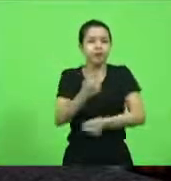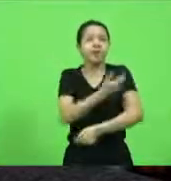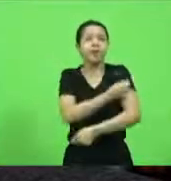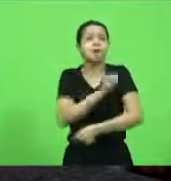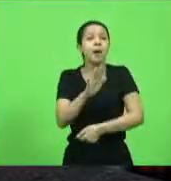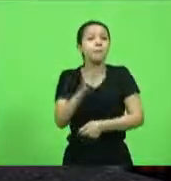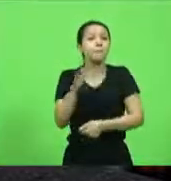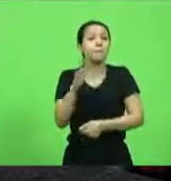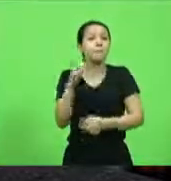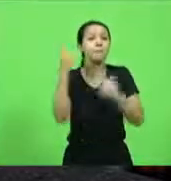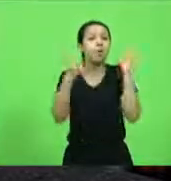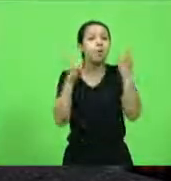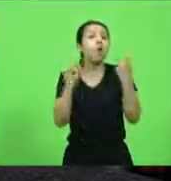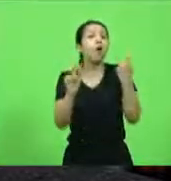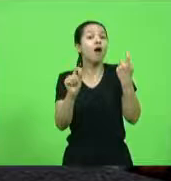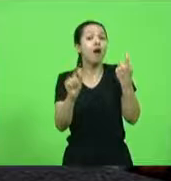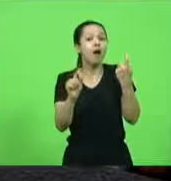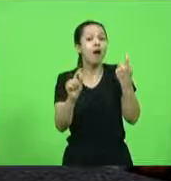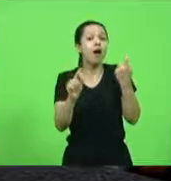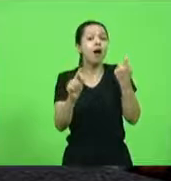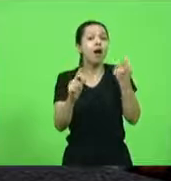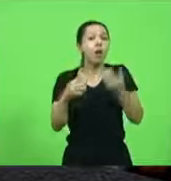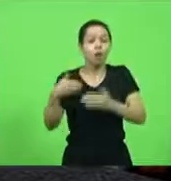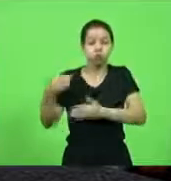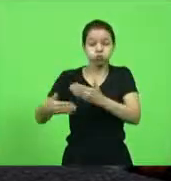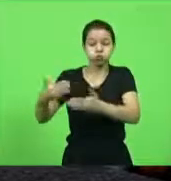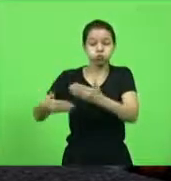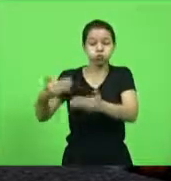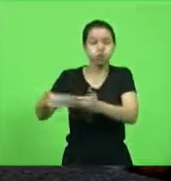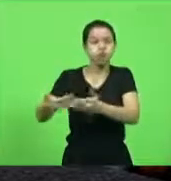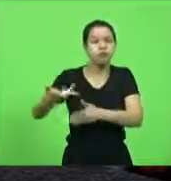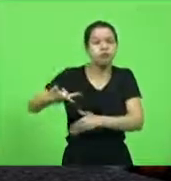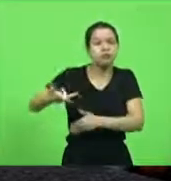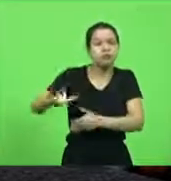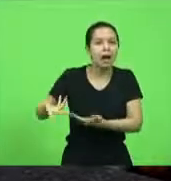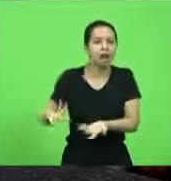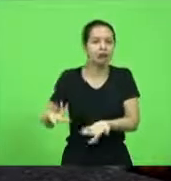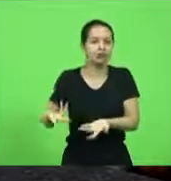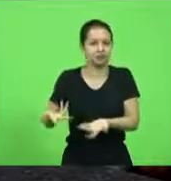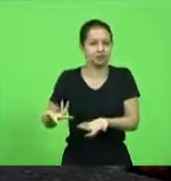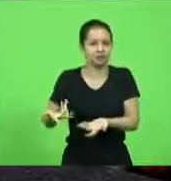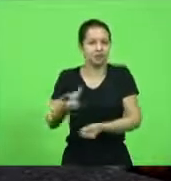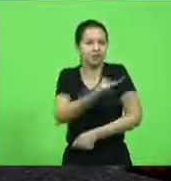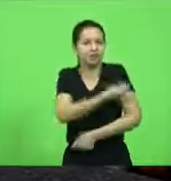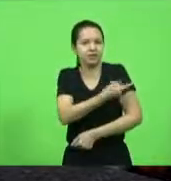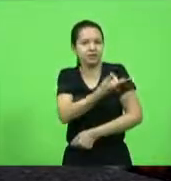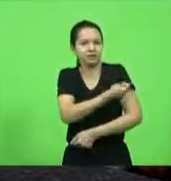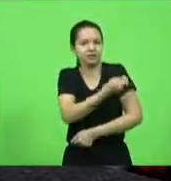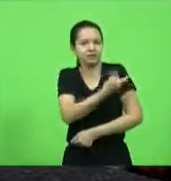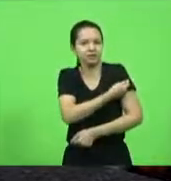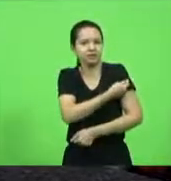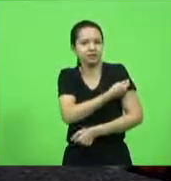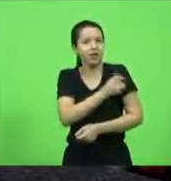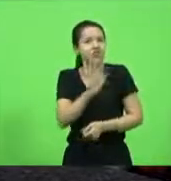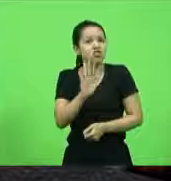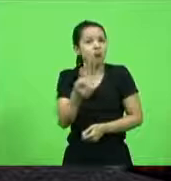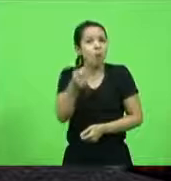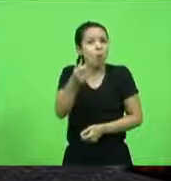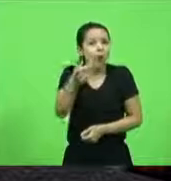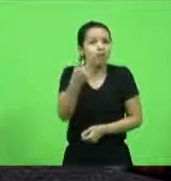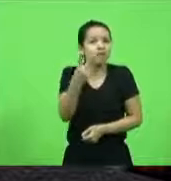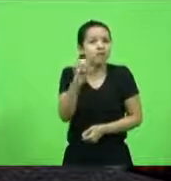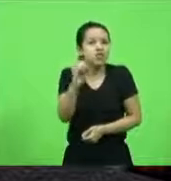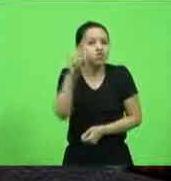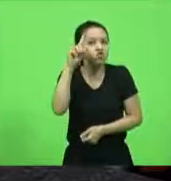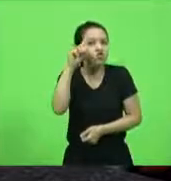vacinas estão sendo aplicadas. Já faz quase 20 dias que começou a campanha